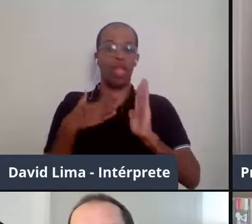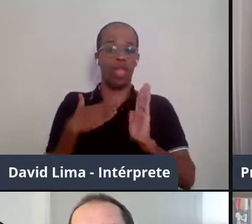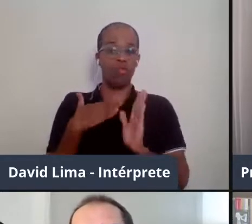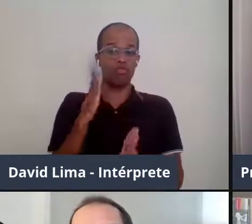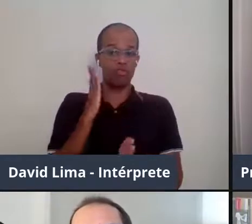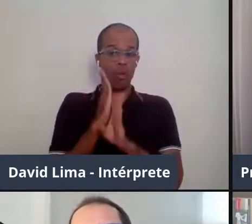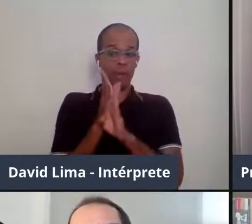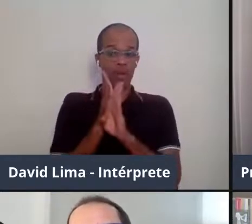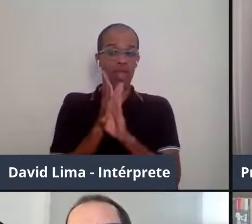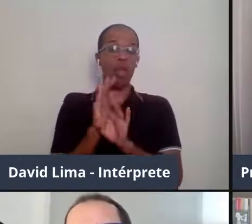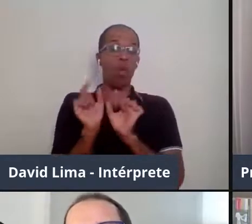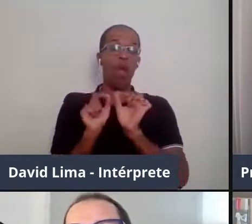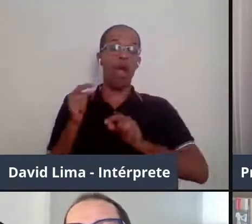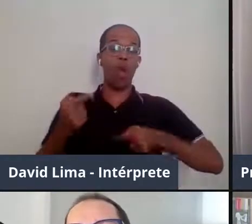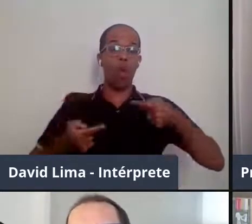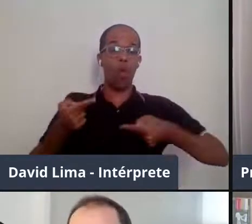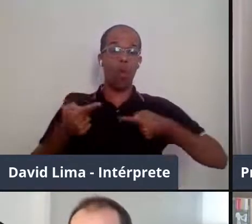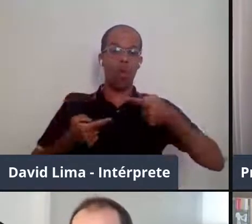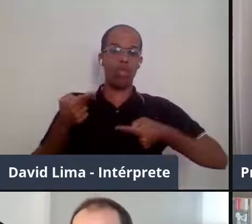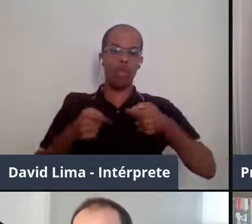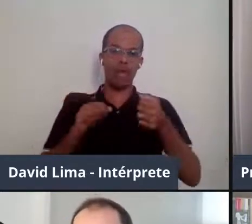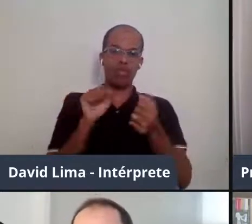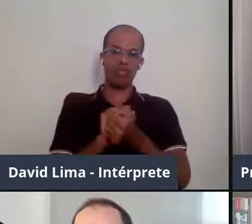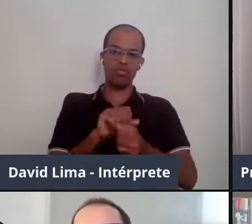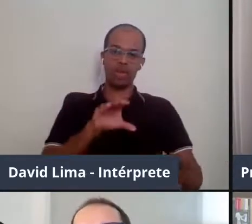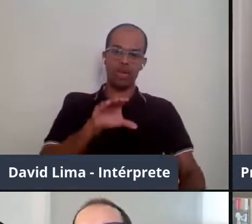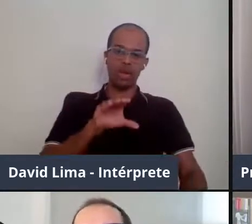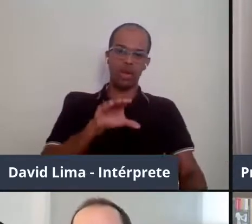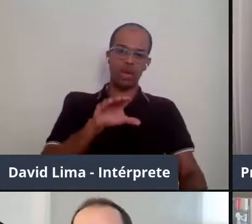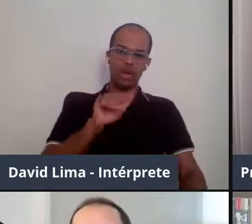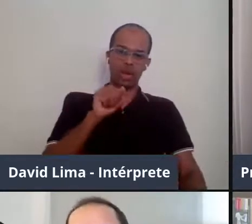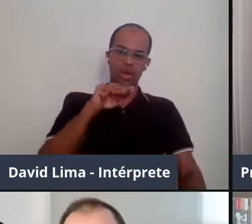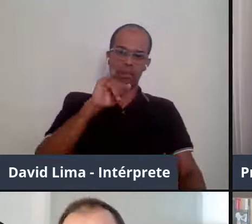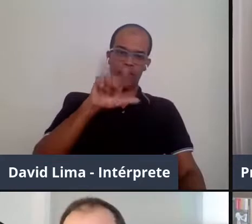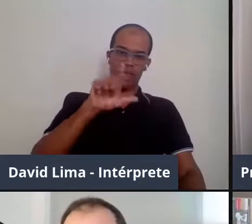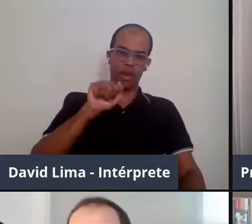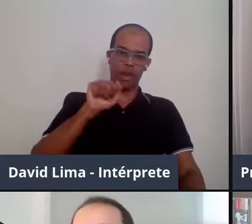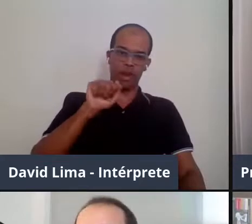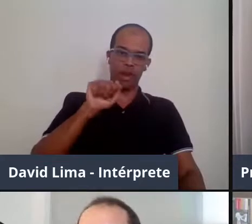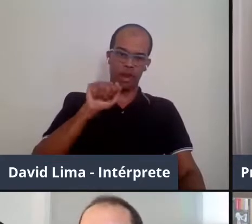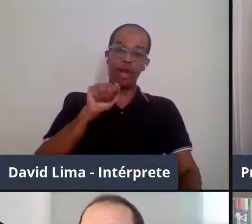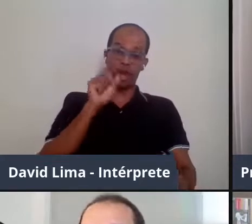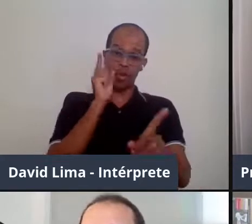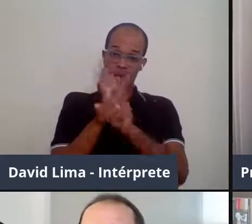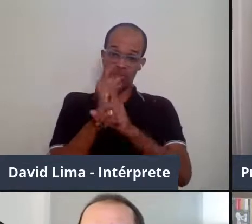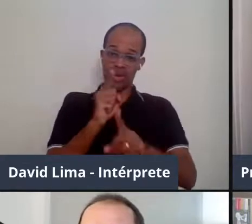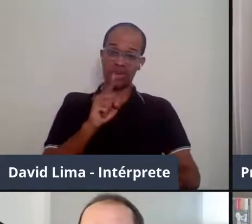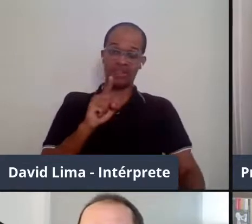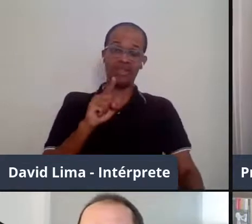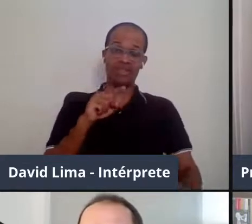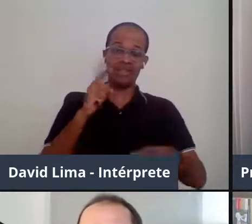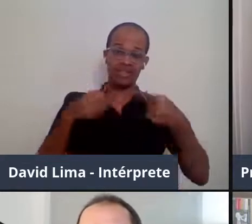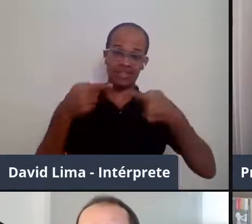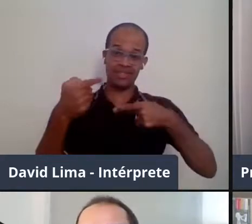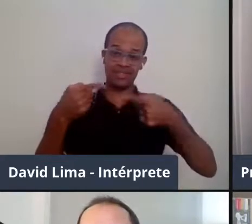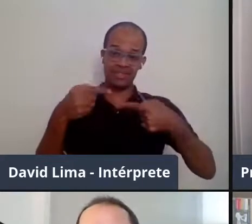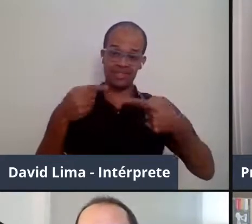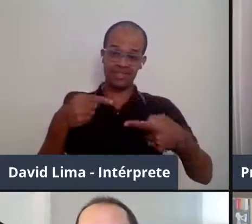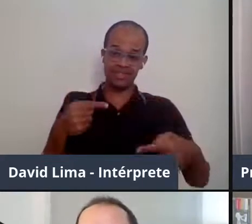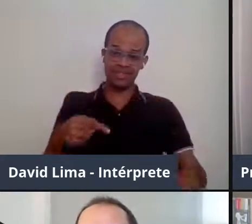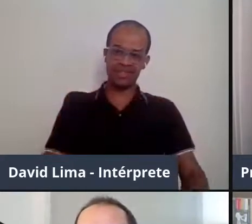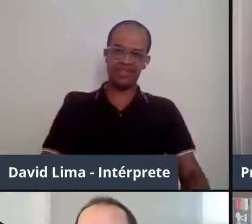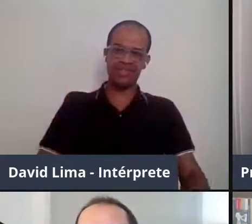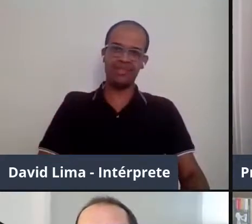descobri um debate com a Camila Suemi. Quando foi no final, foi o debate da Compassiva,